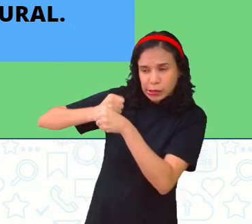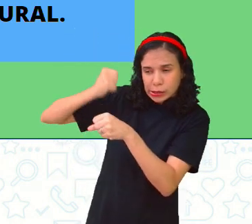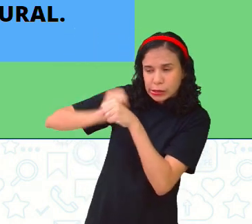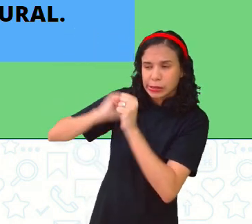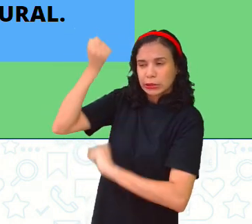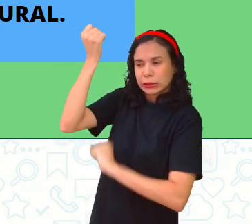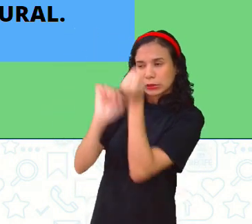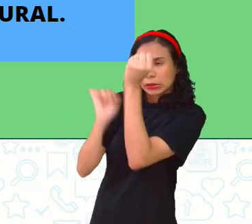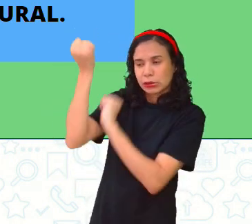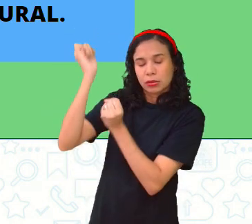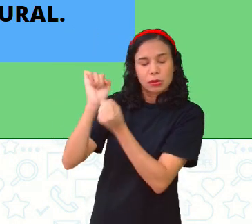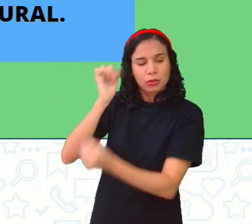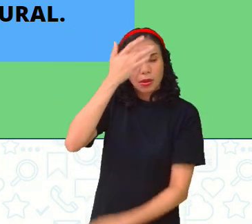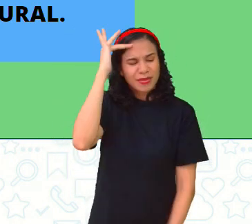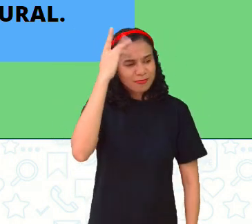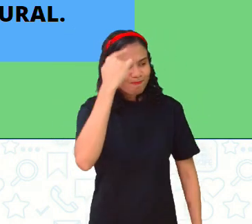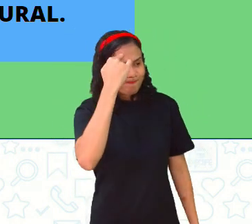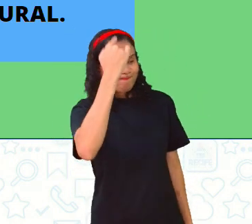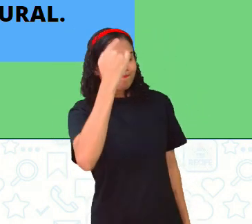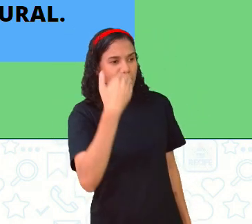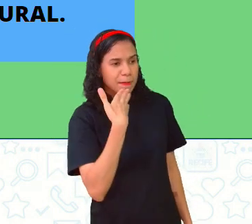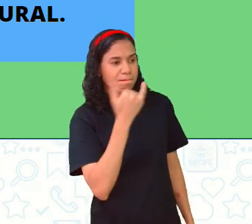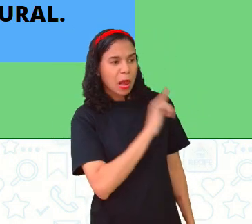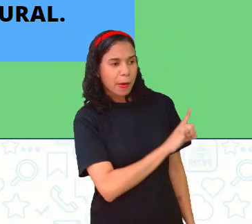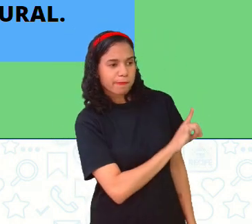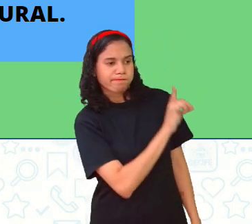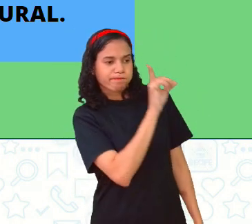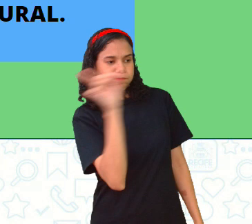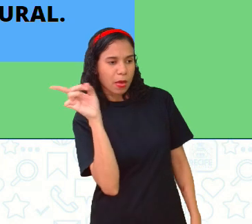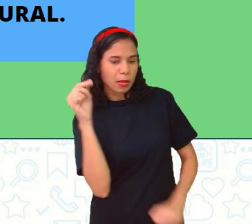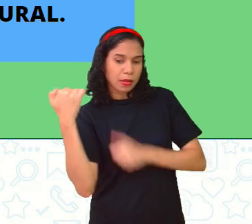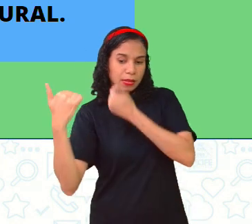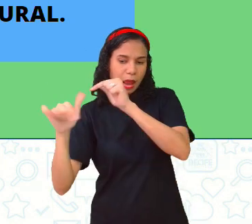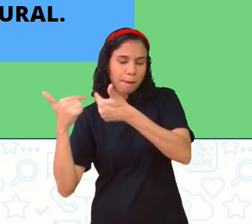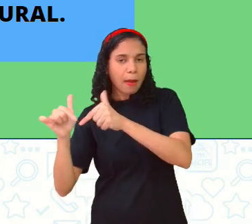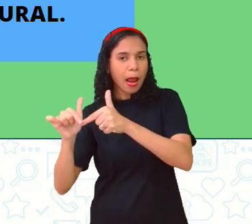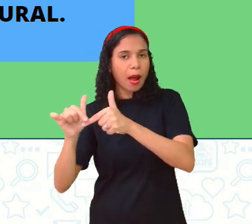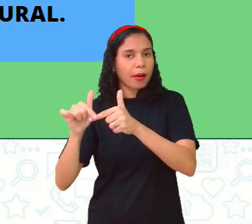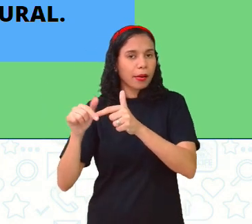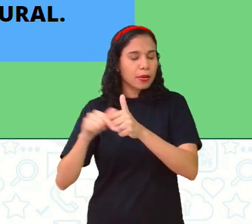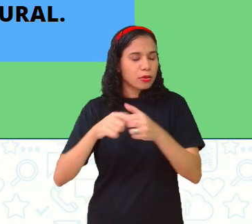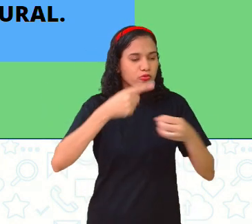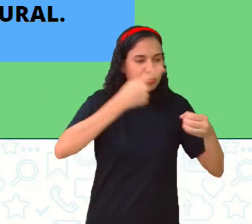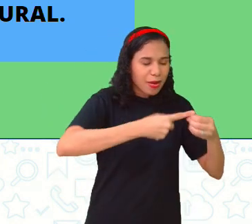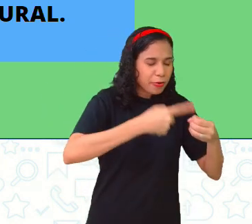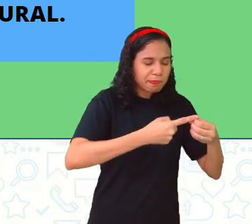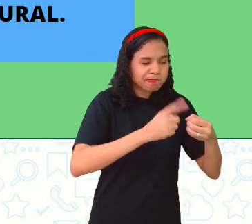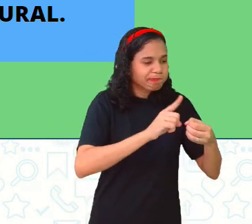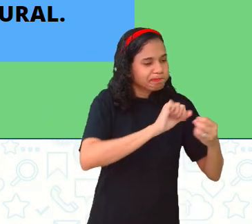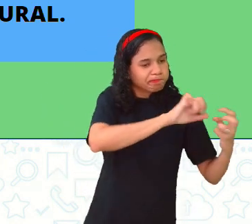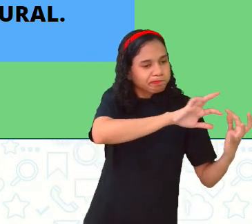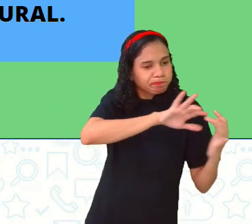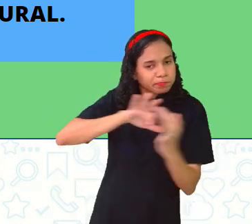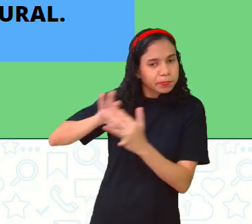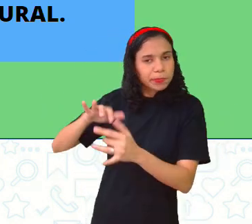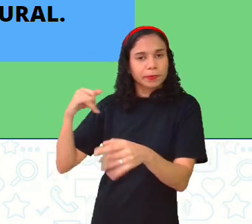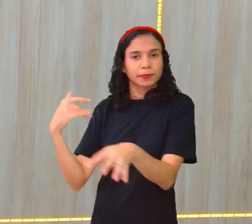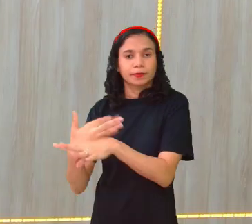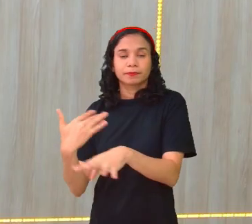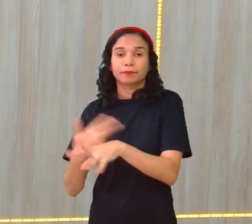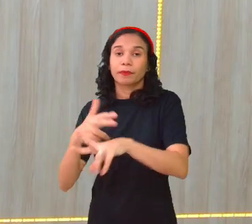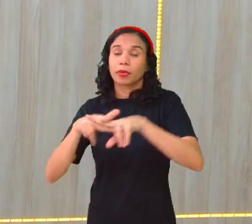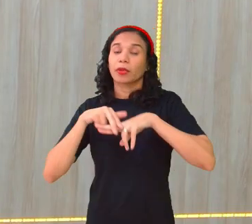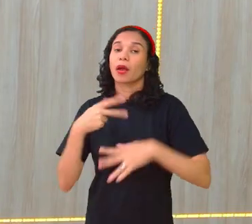pessoas preferiram sair da zona rural, não é? E migraram para esses centros urbanos. E, em